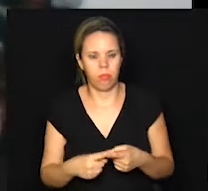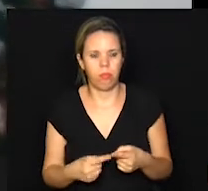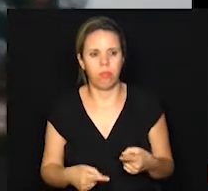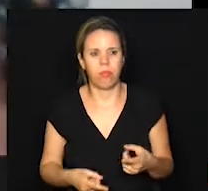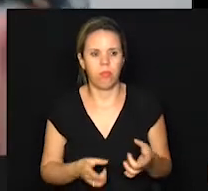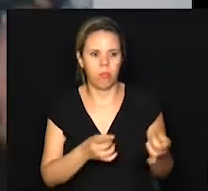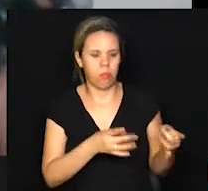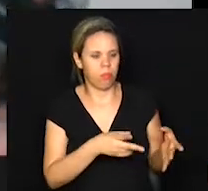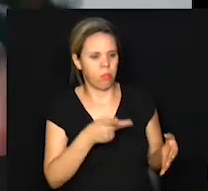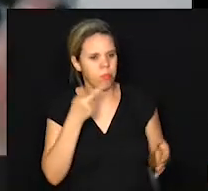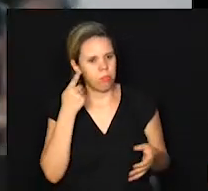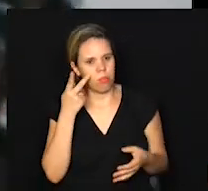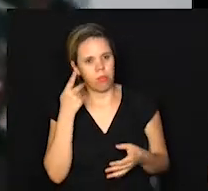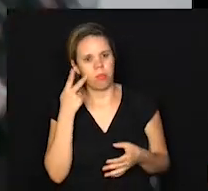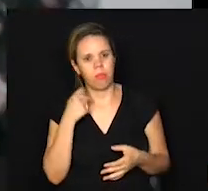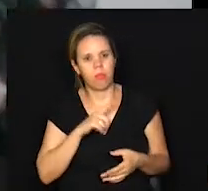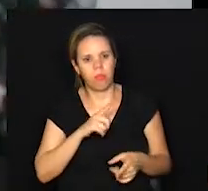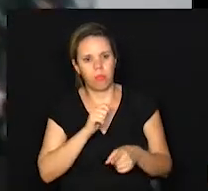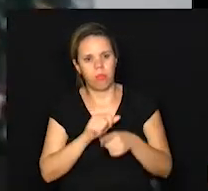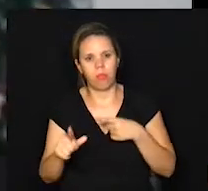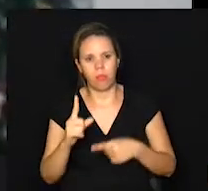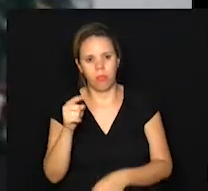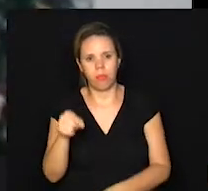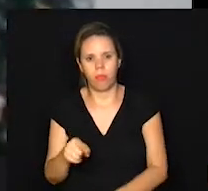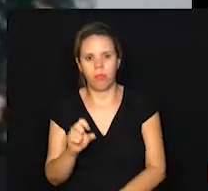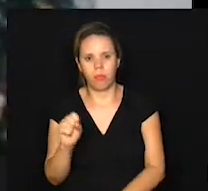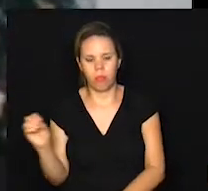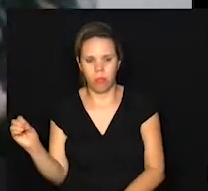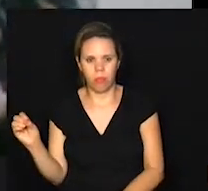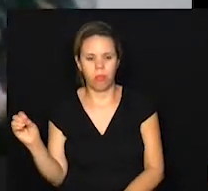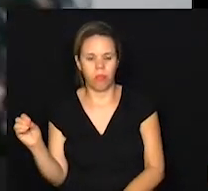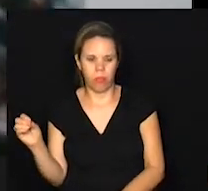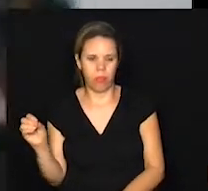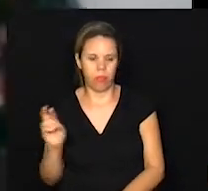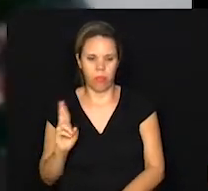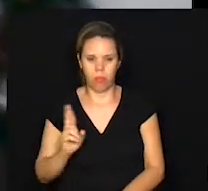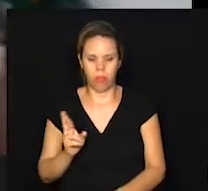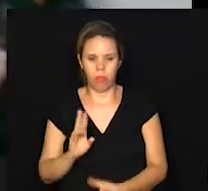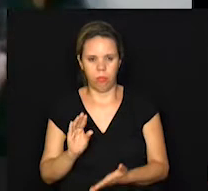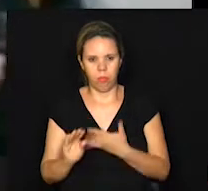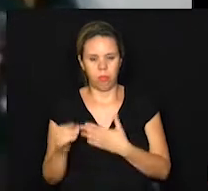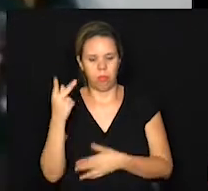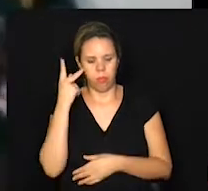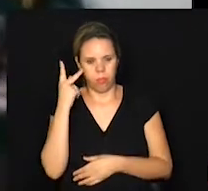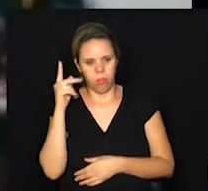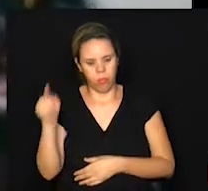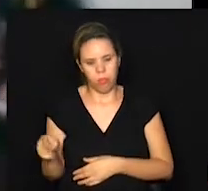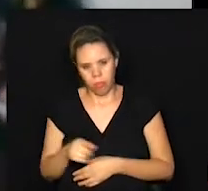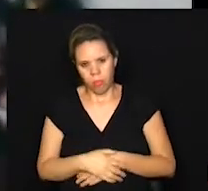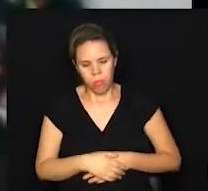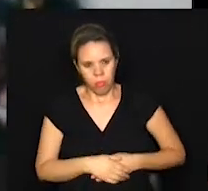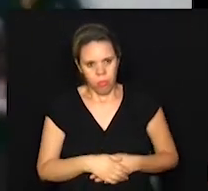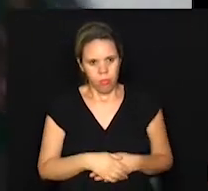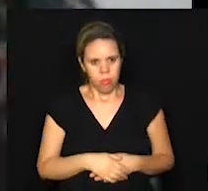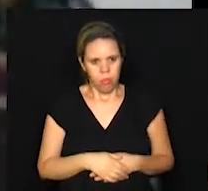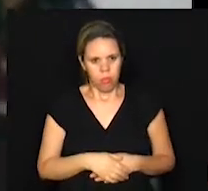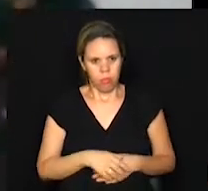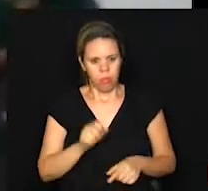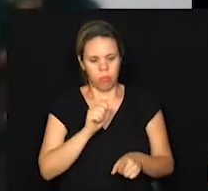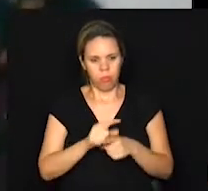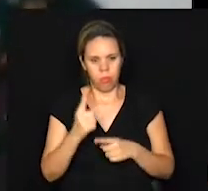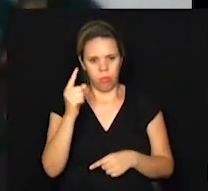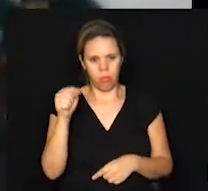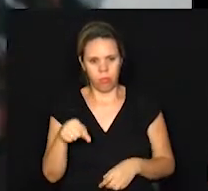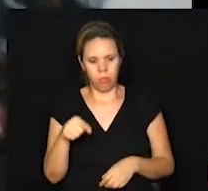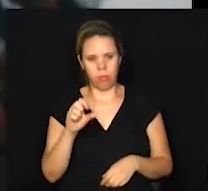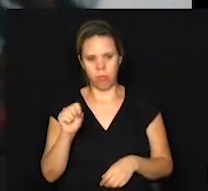Fortaleza, eu tinha um aluguel de R$ 1.800 em São Paulo. Não me restava, era um aluguel de R$